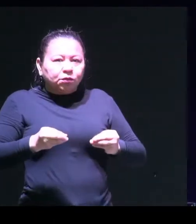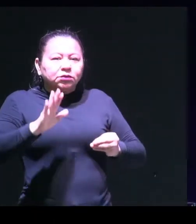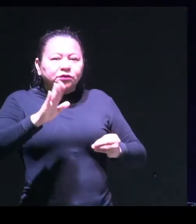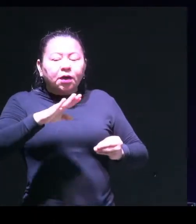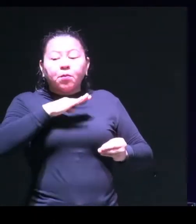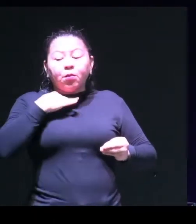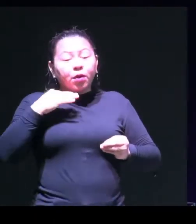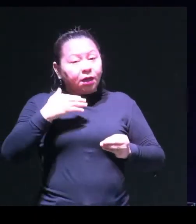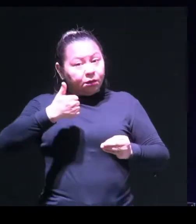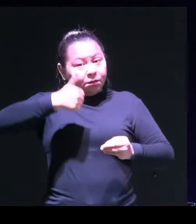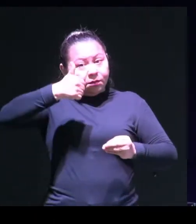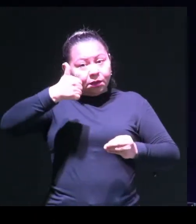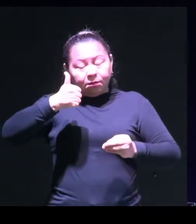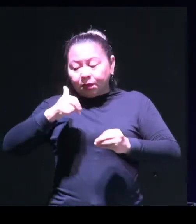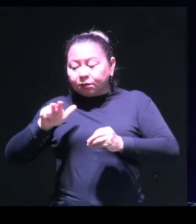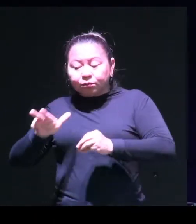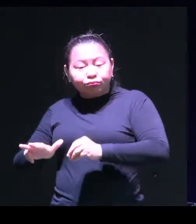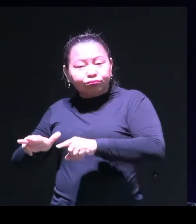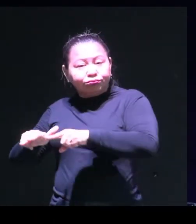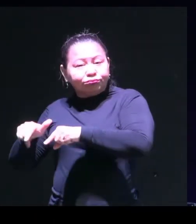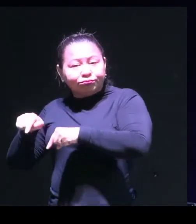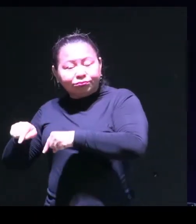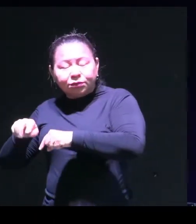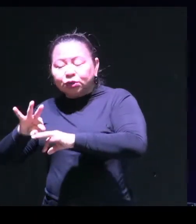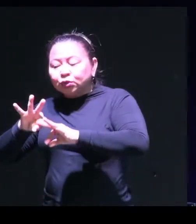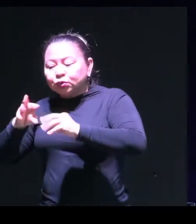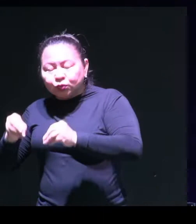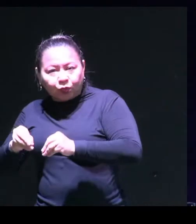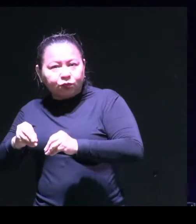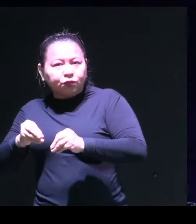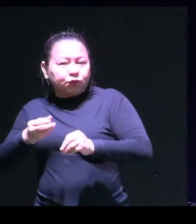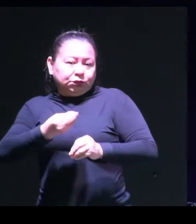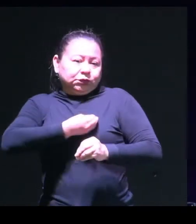morreram em Cristo, juntamente com todos os crentes